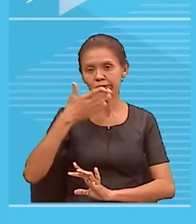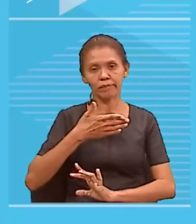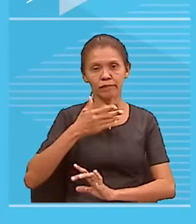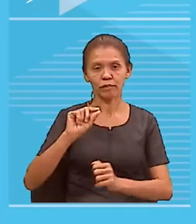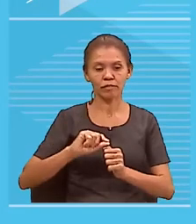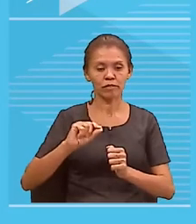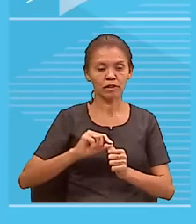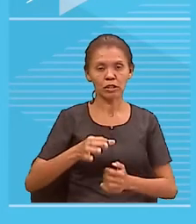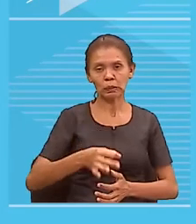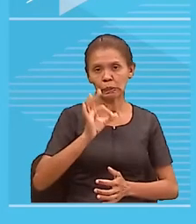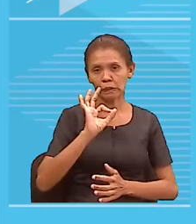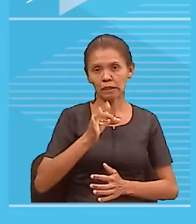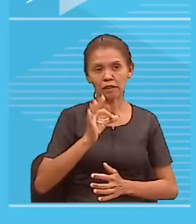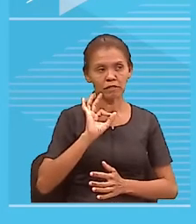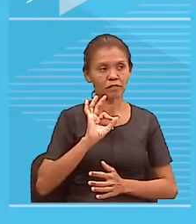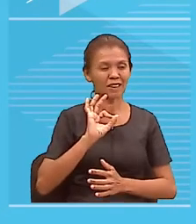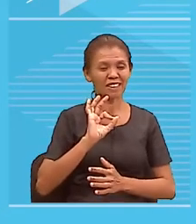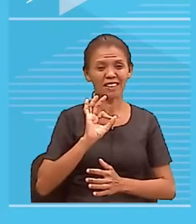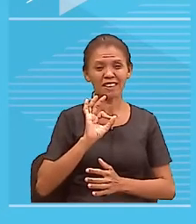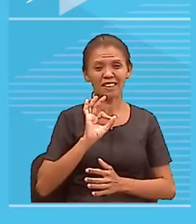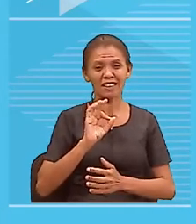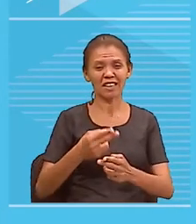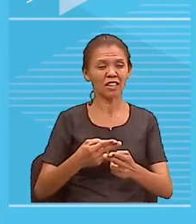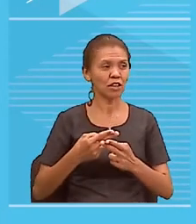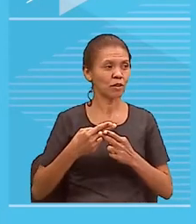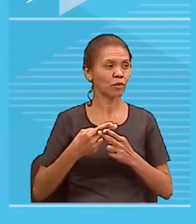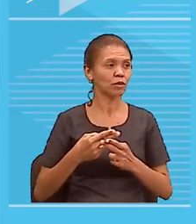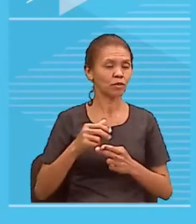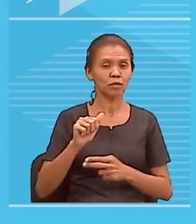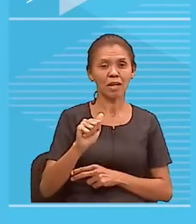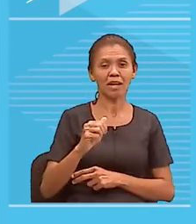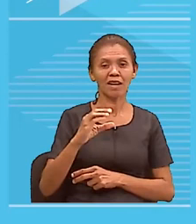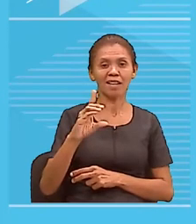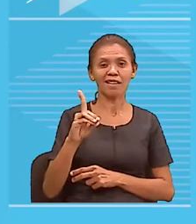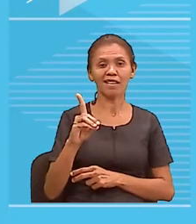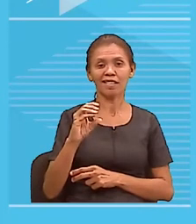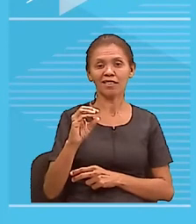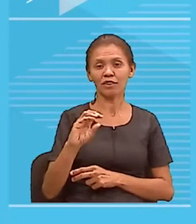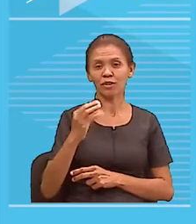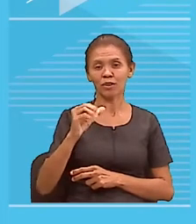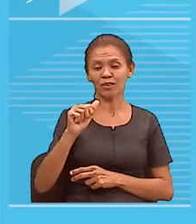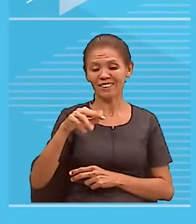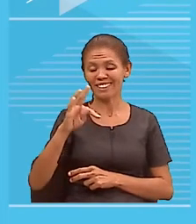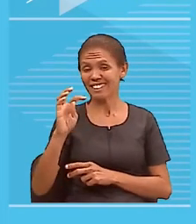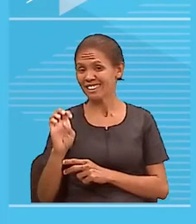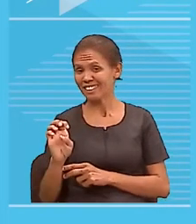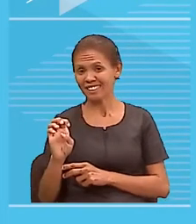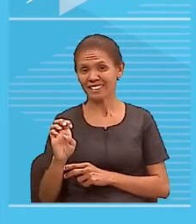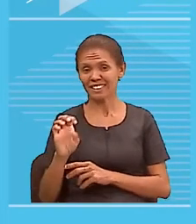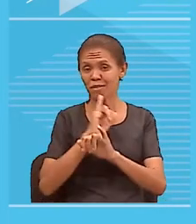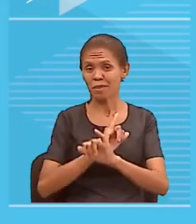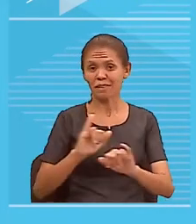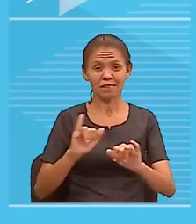Mas Ela invés de botar açúcar eu boto logo Pingo logo adoçante lá na água Não façam isso